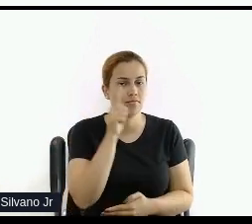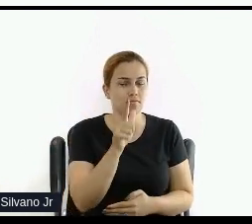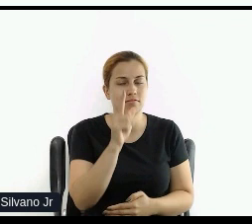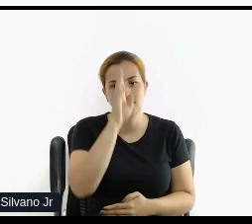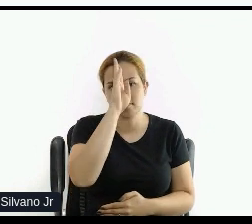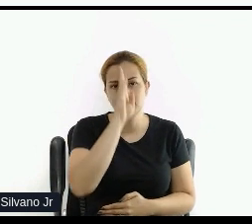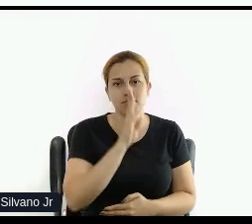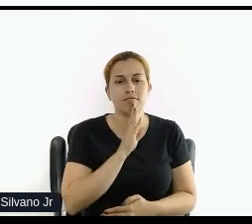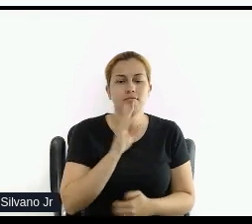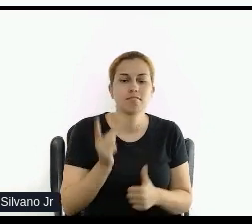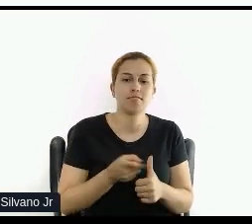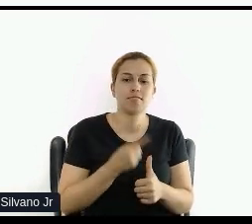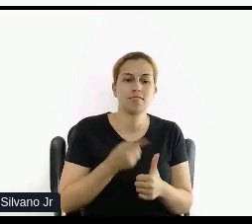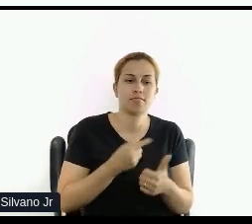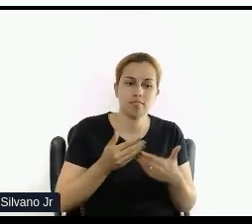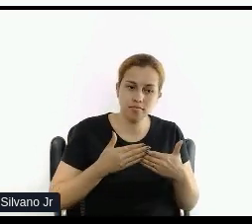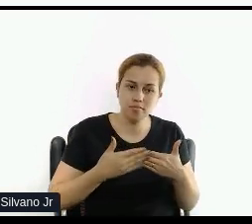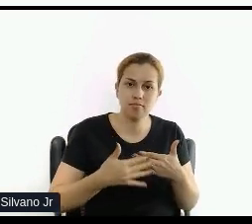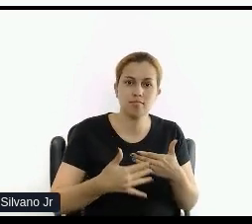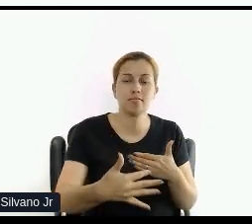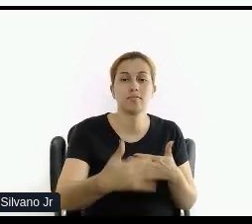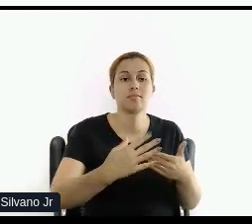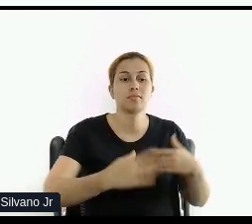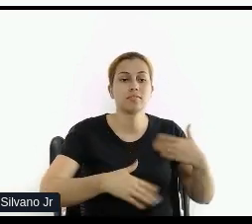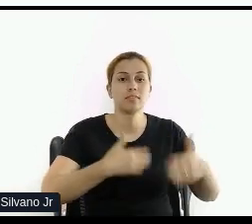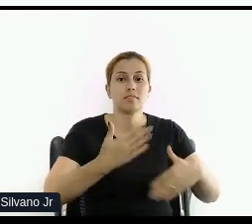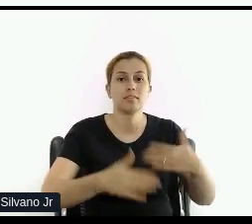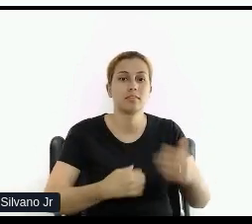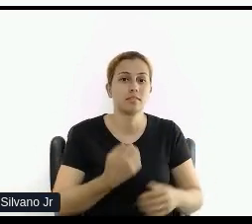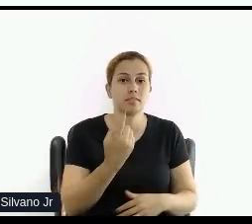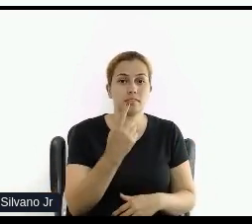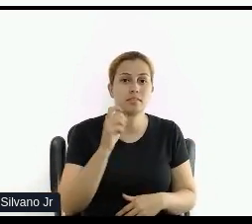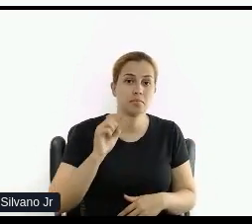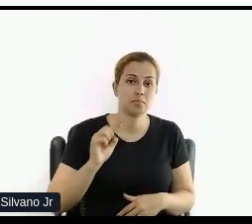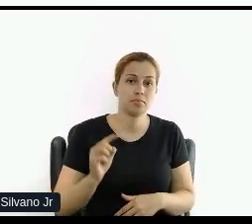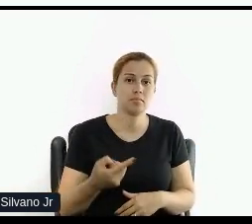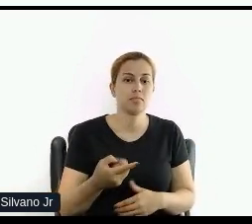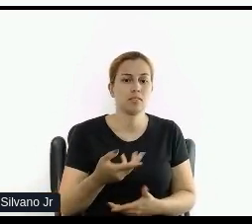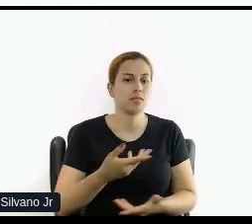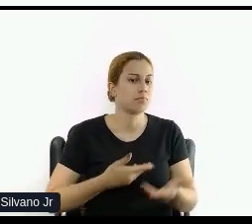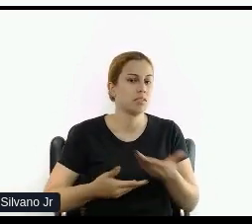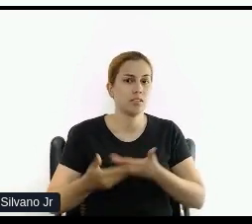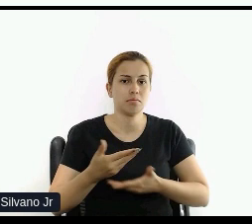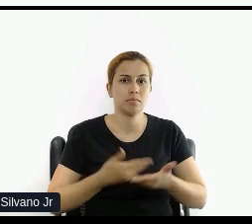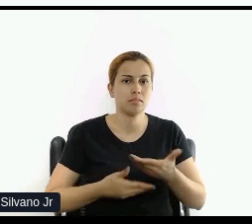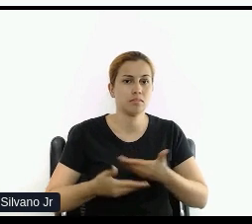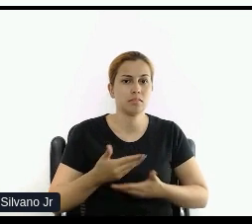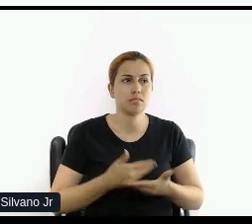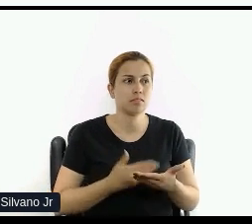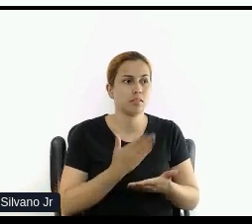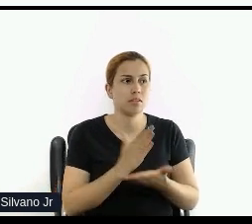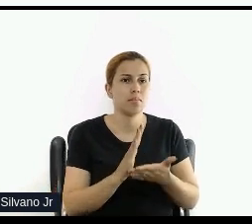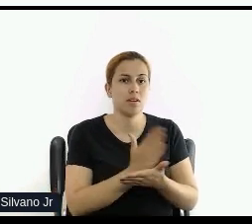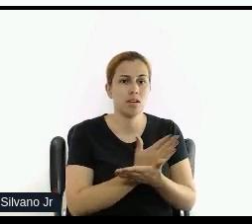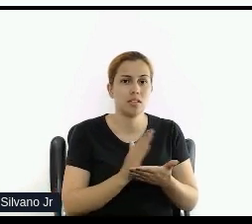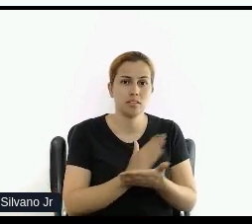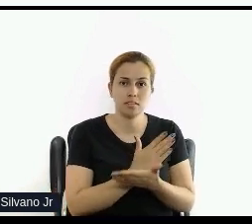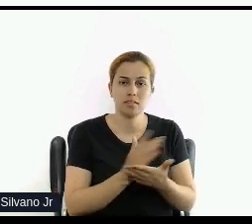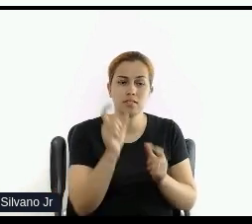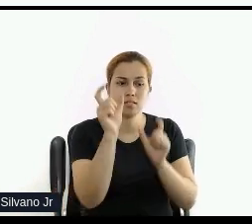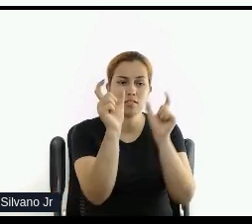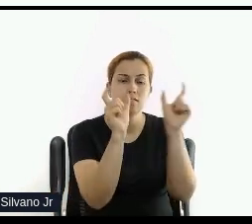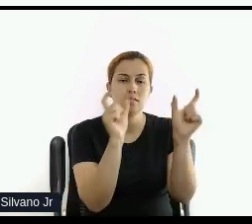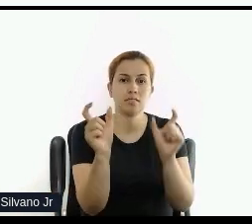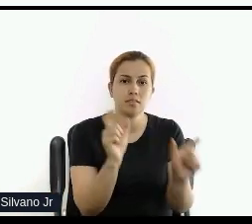acessos. Só que a cada 1.000 token transacionado, né? Então, tokens são partes das palavras ali que vão ser